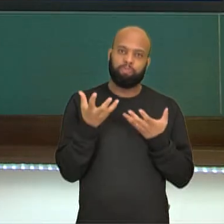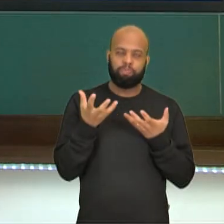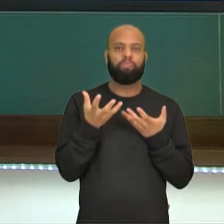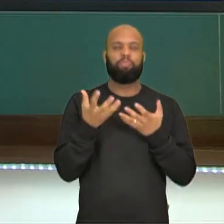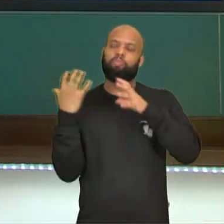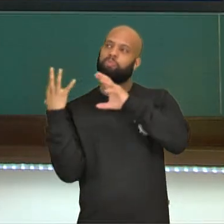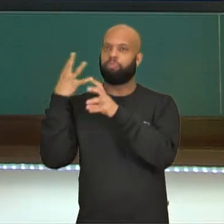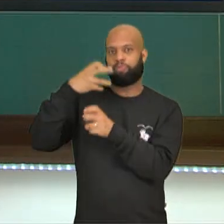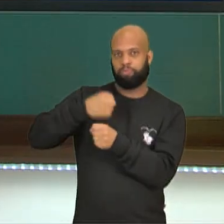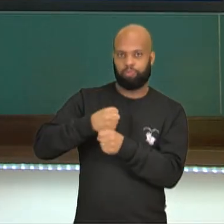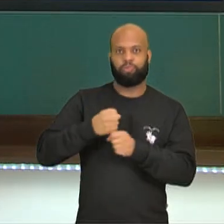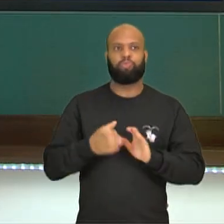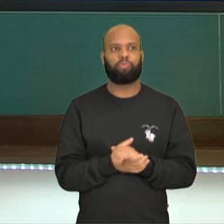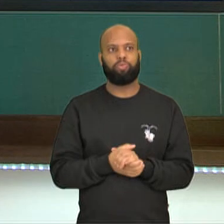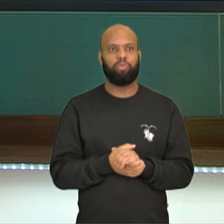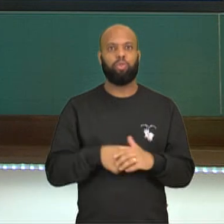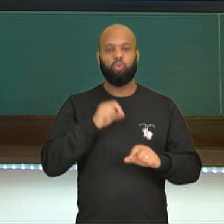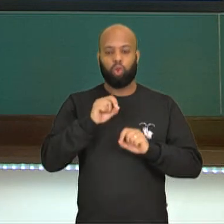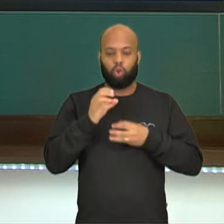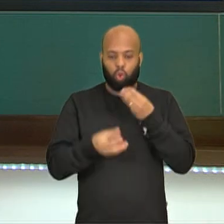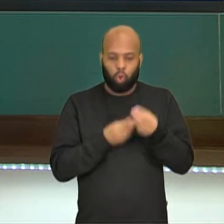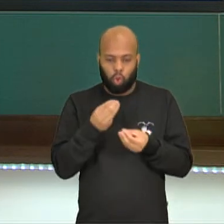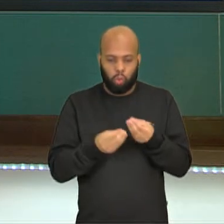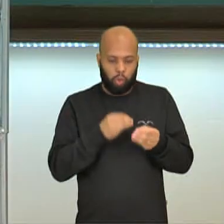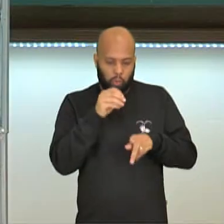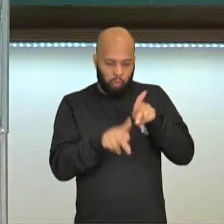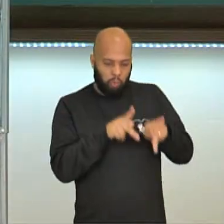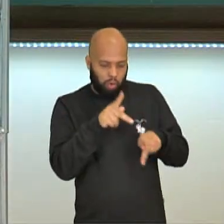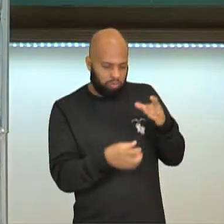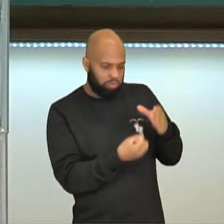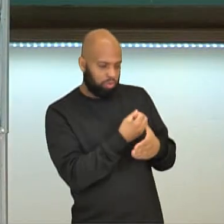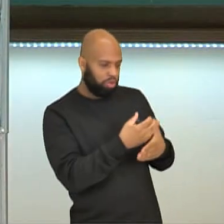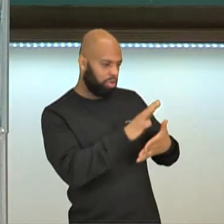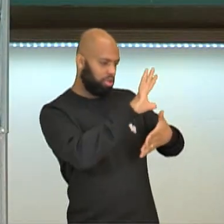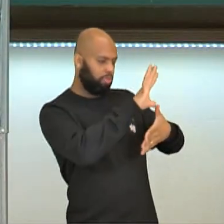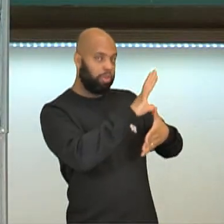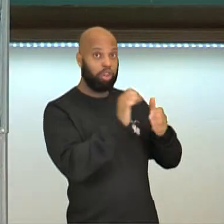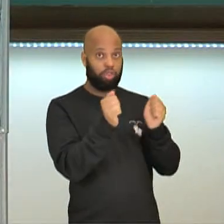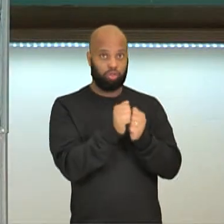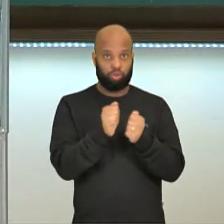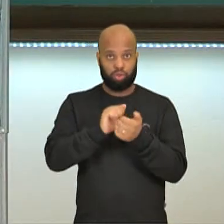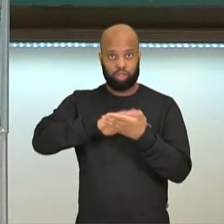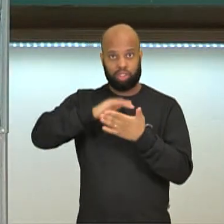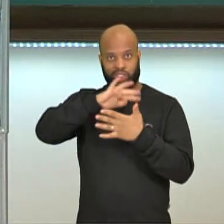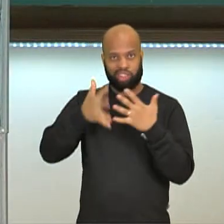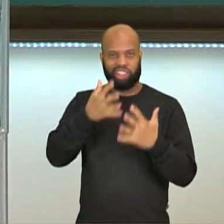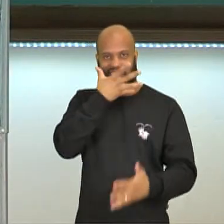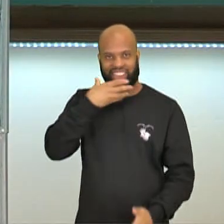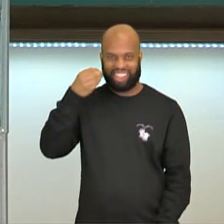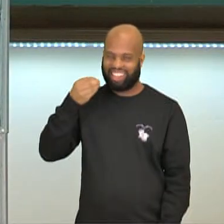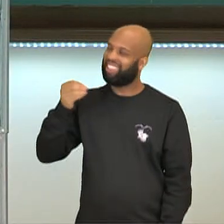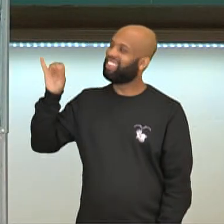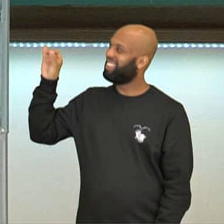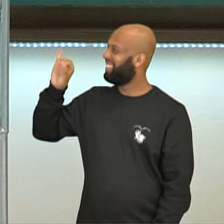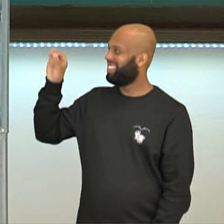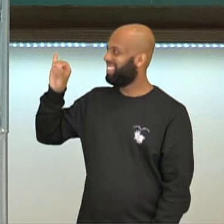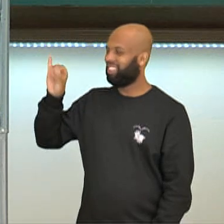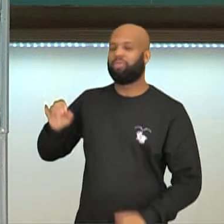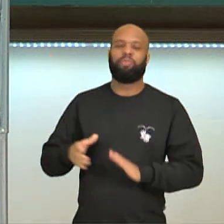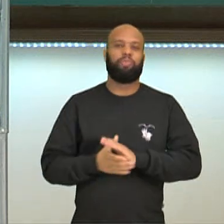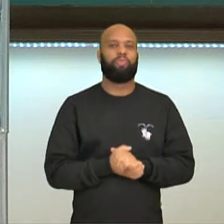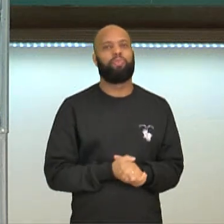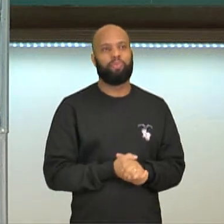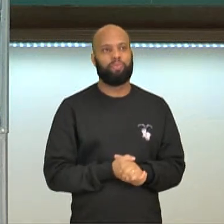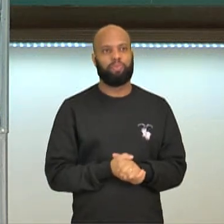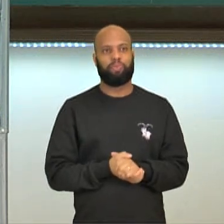esta retomada Povoamento da América. Junto conosco, professor Natan, fazendo a interpretação de Libras. Bora lá,